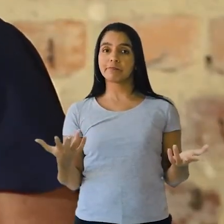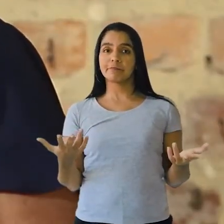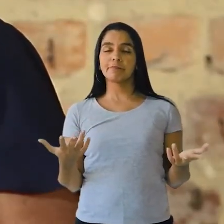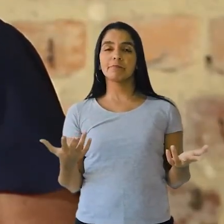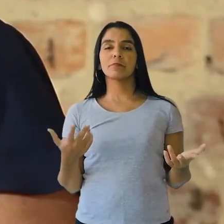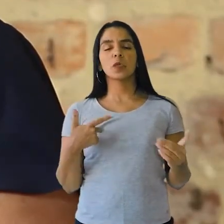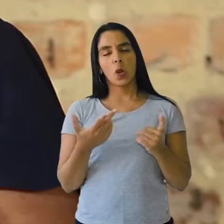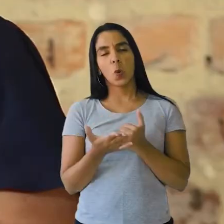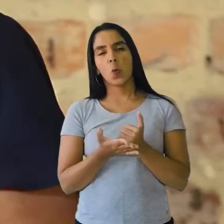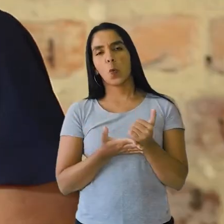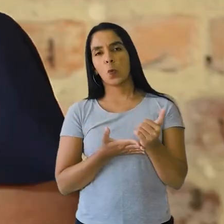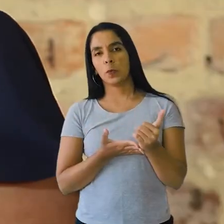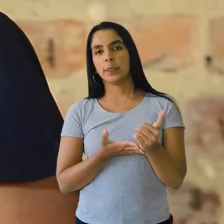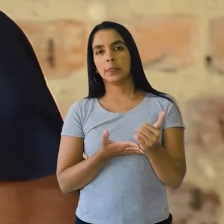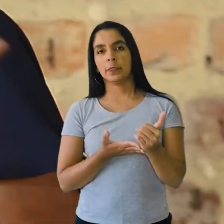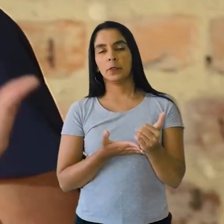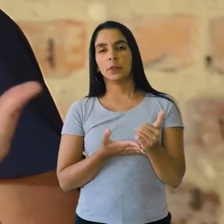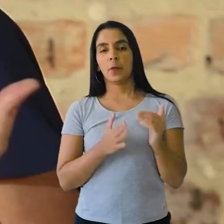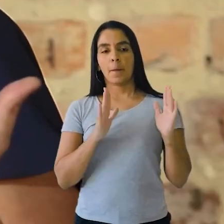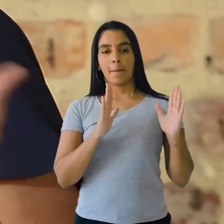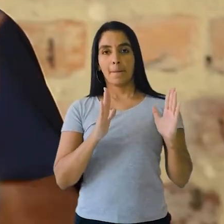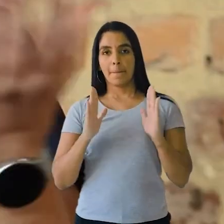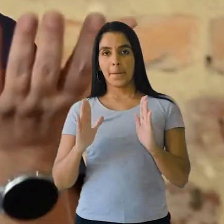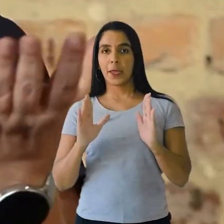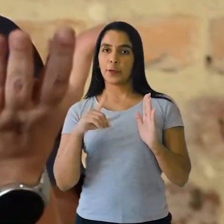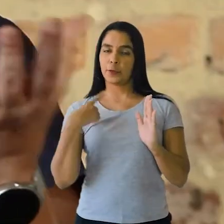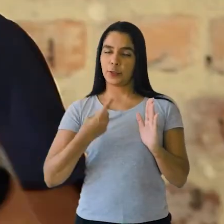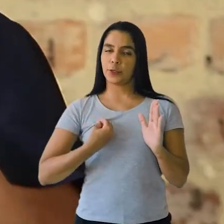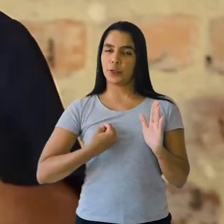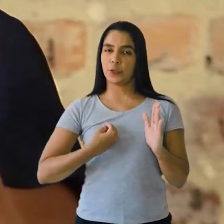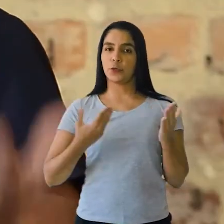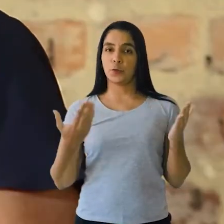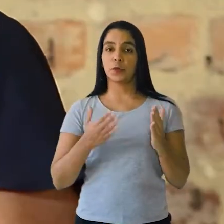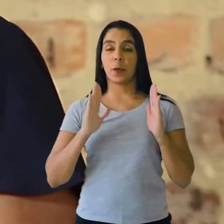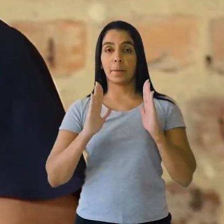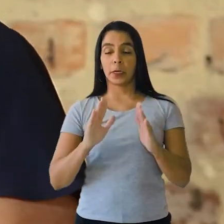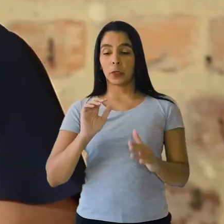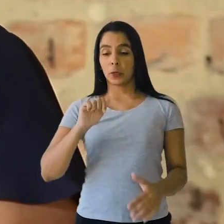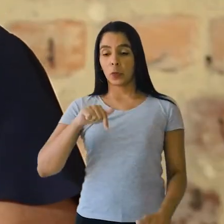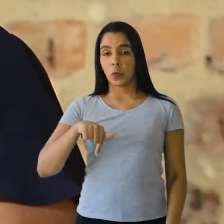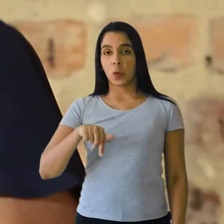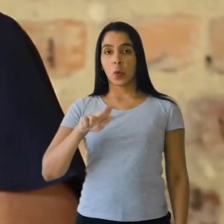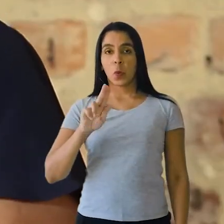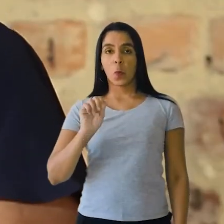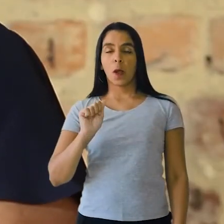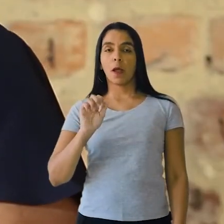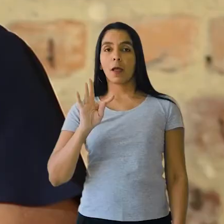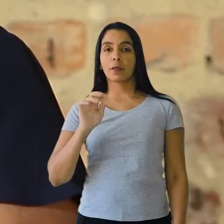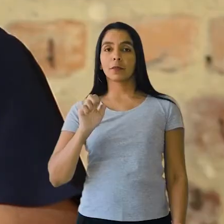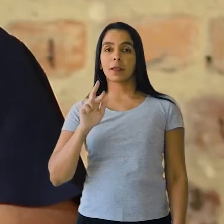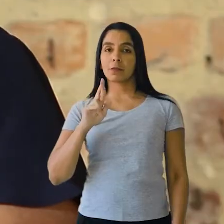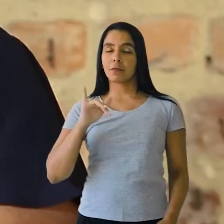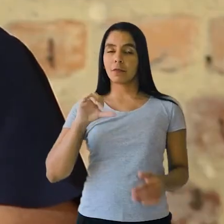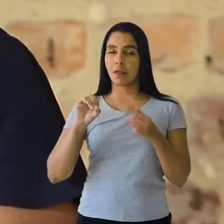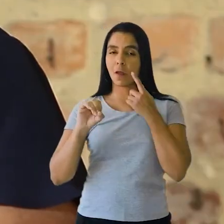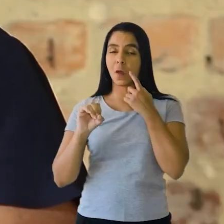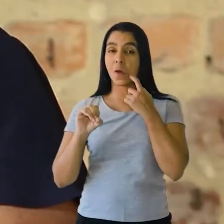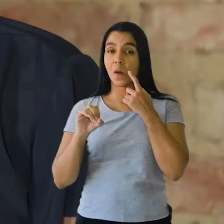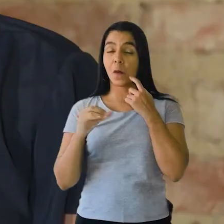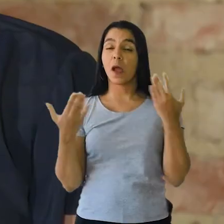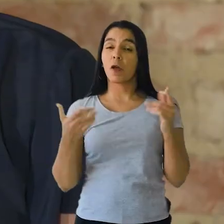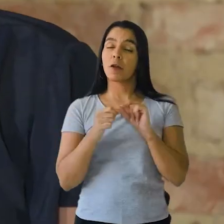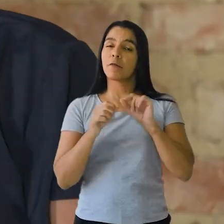se relacionam, então, ao início do período que a gente vive hoje, que é o período